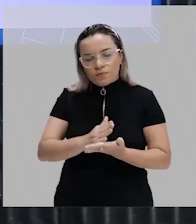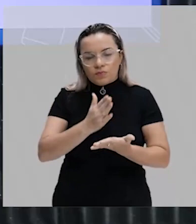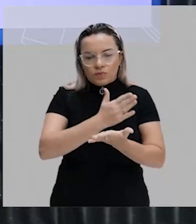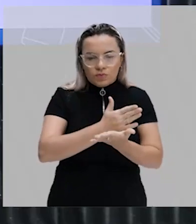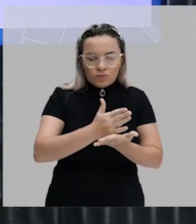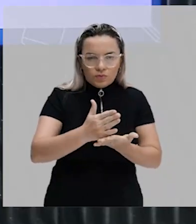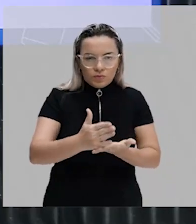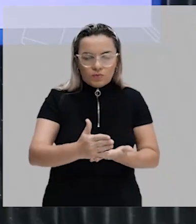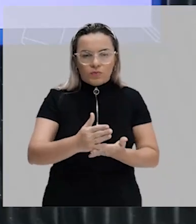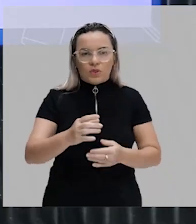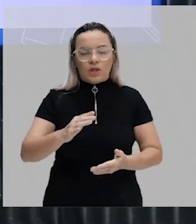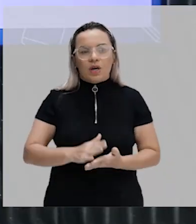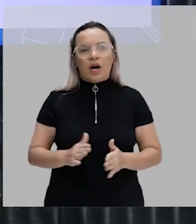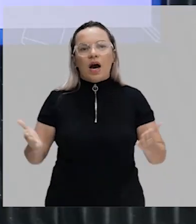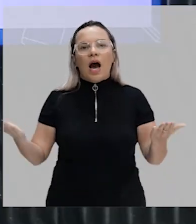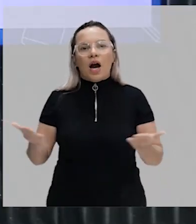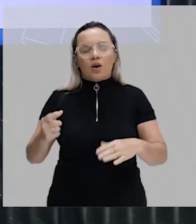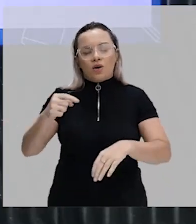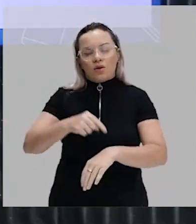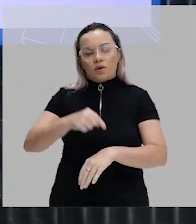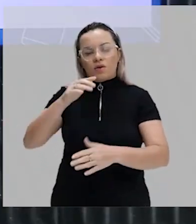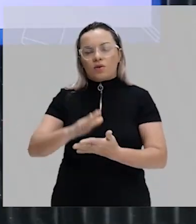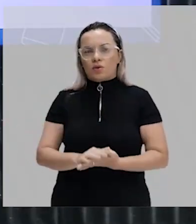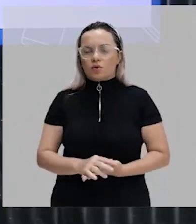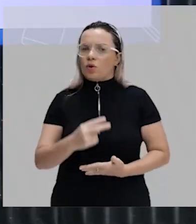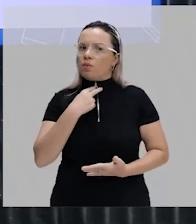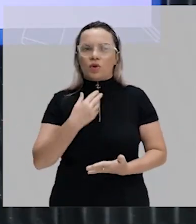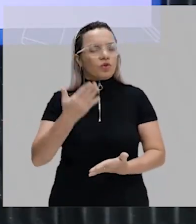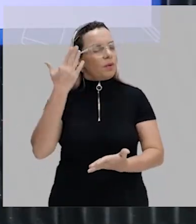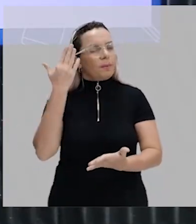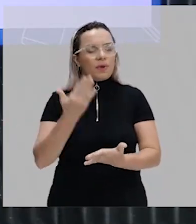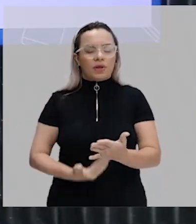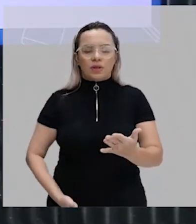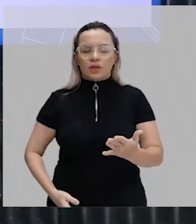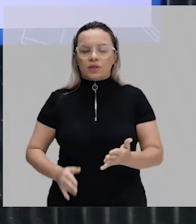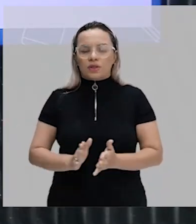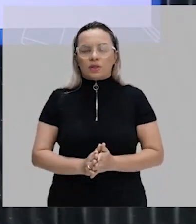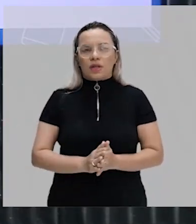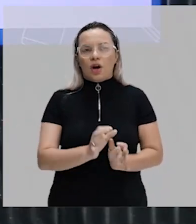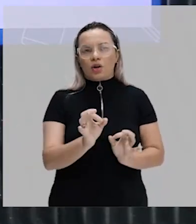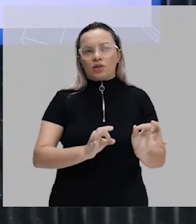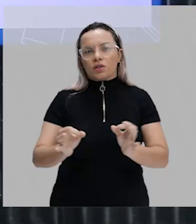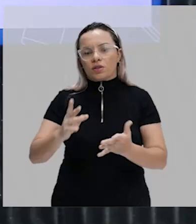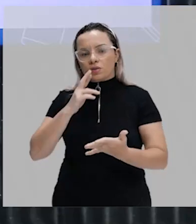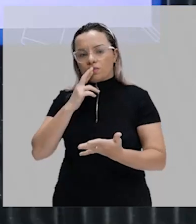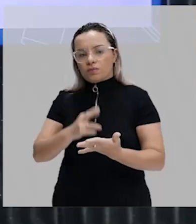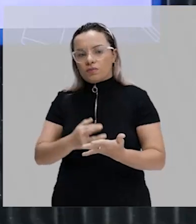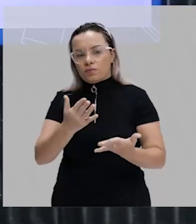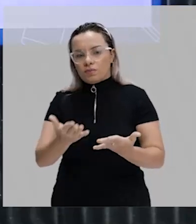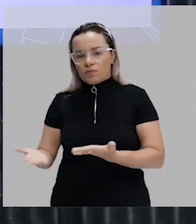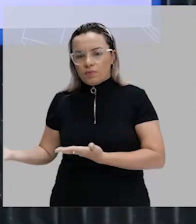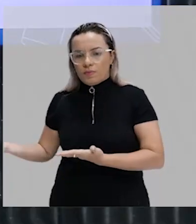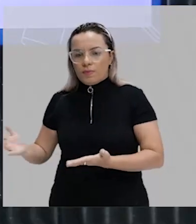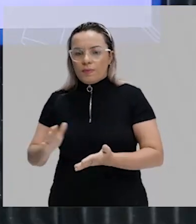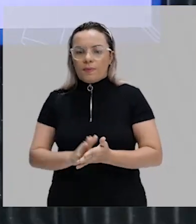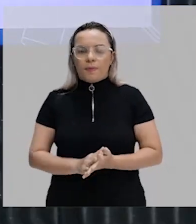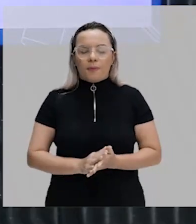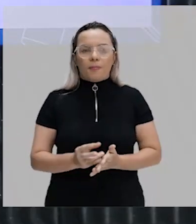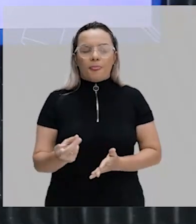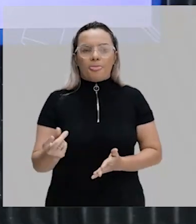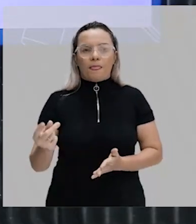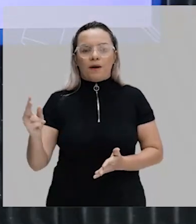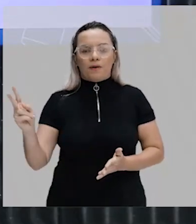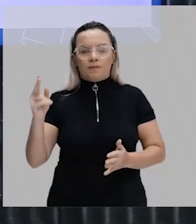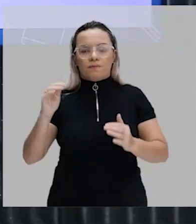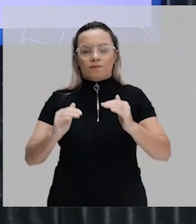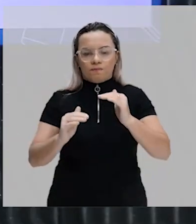assistir a aula a partir deste momento, não perder o processo de resolução. Então, o que a questão nos diz? Nos diz que o preço de equilíbrio ele é encontrado quando